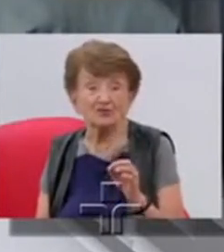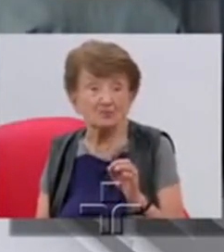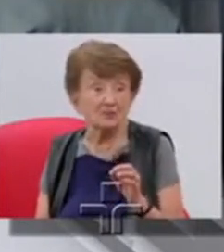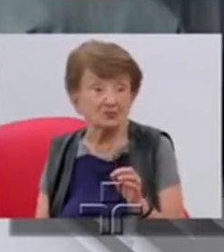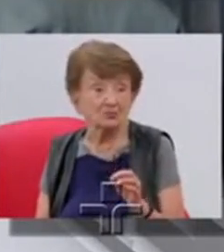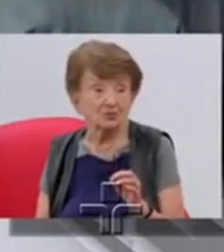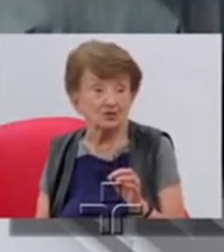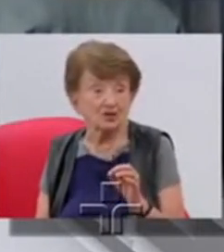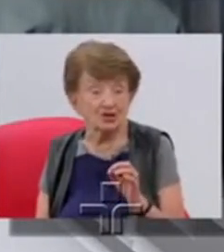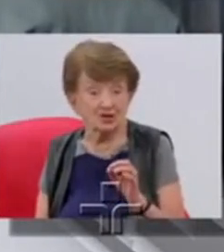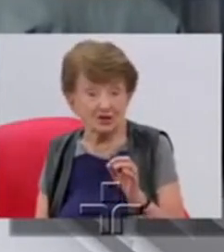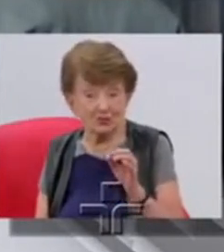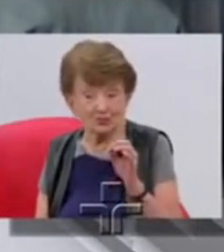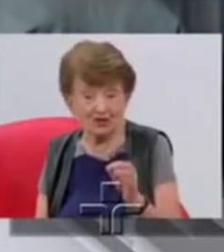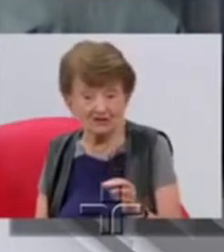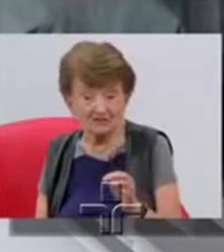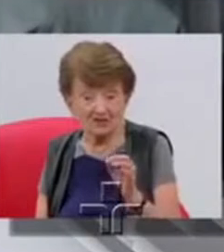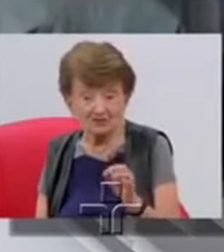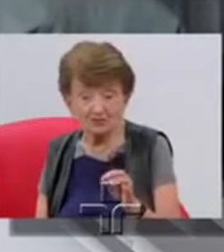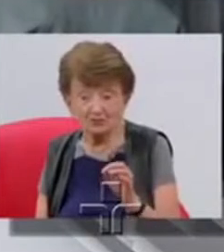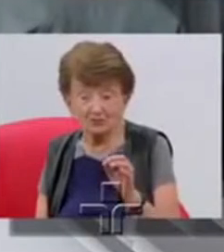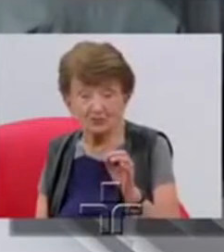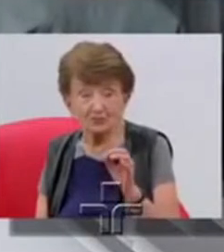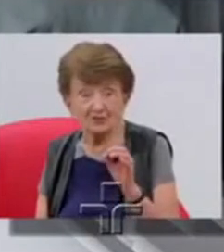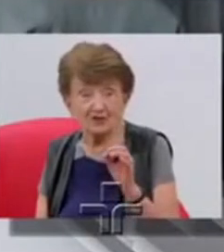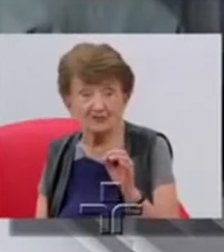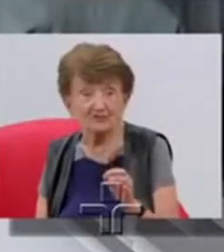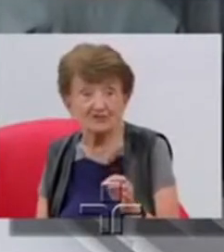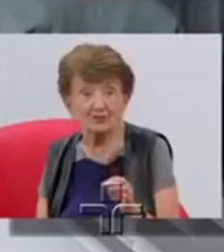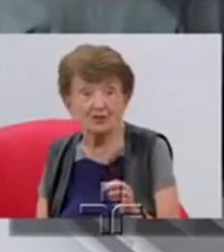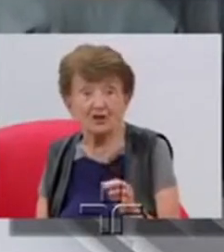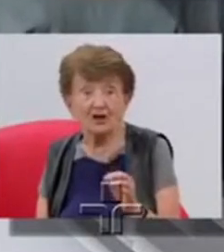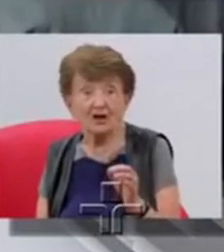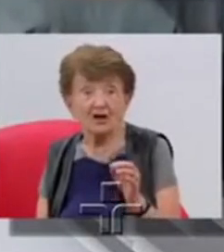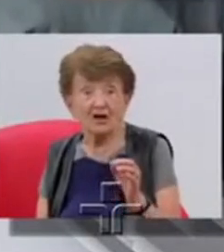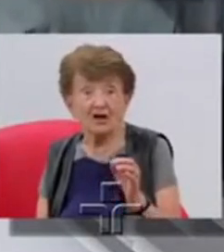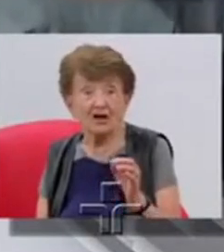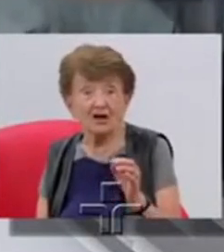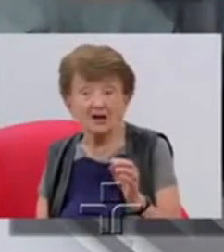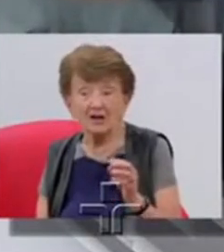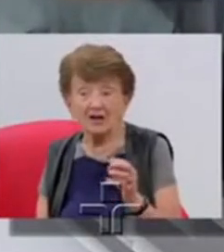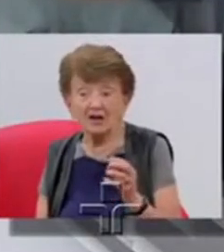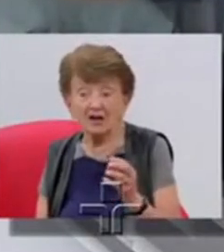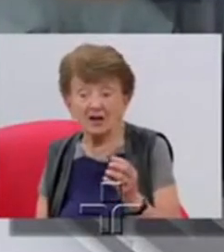o mínimo sentimento que acontece dentro de uma gravação,